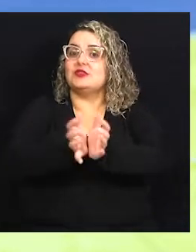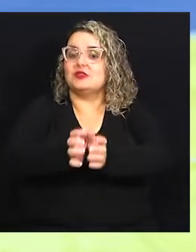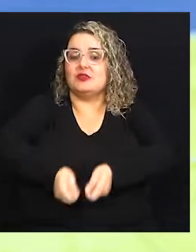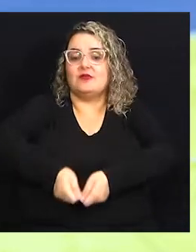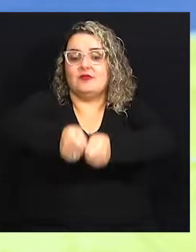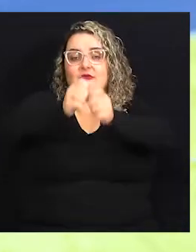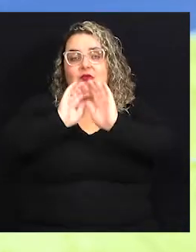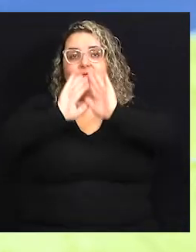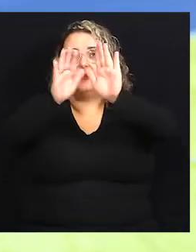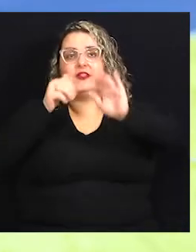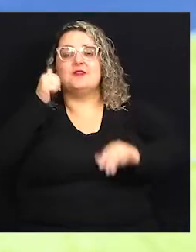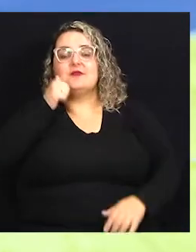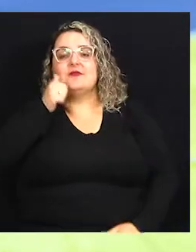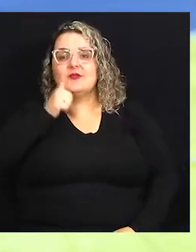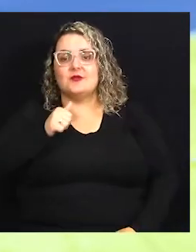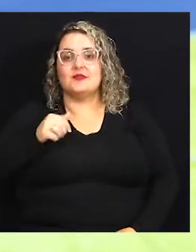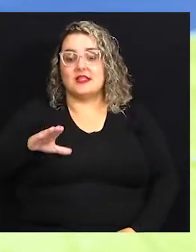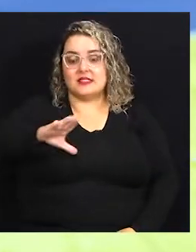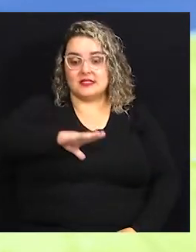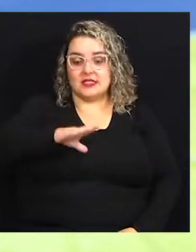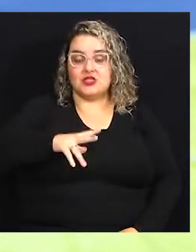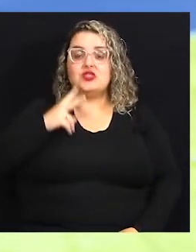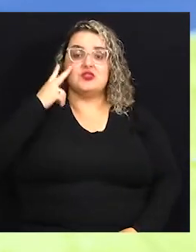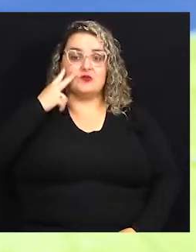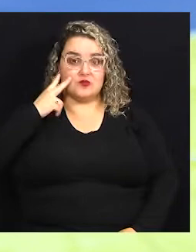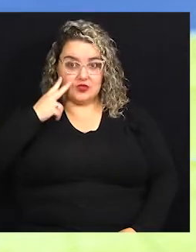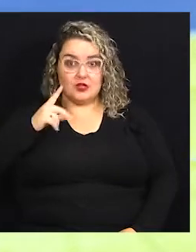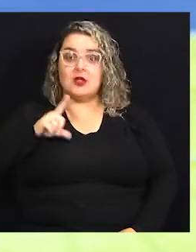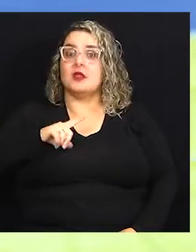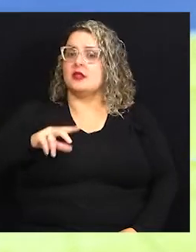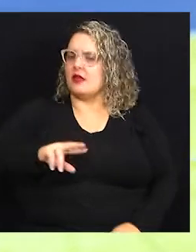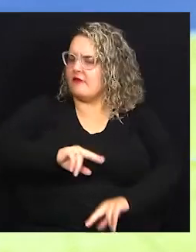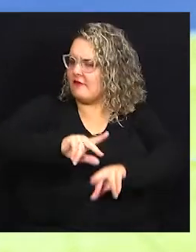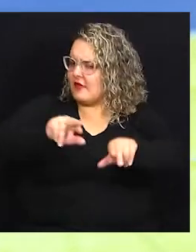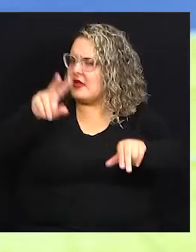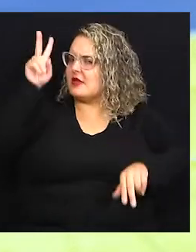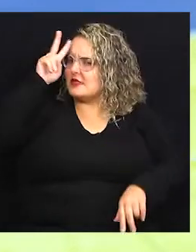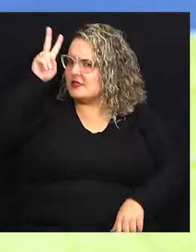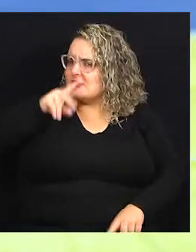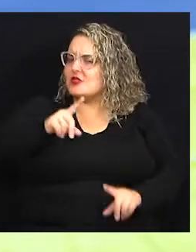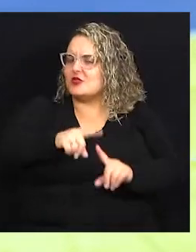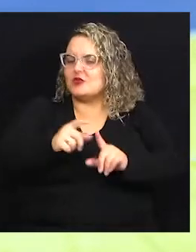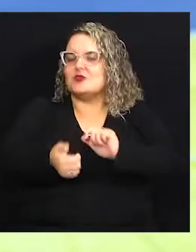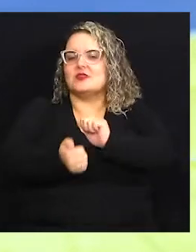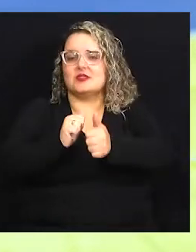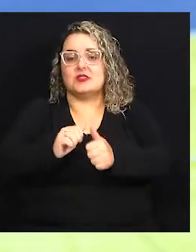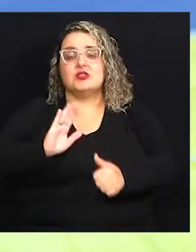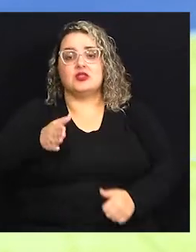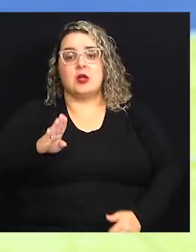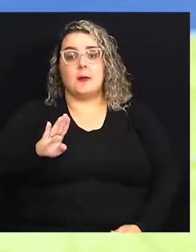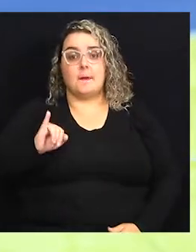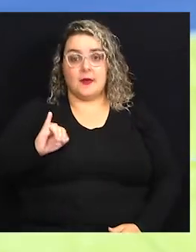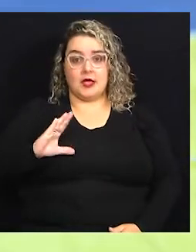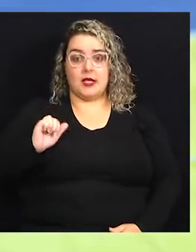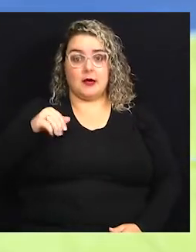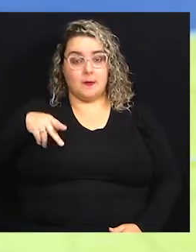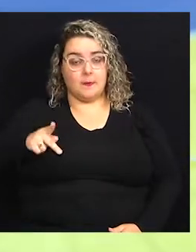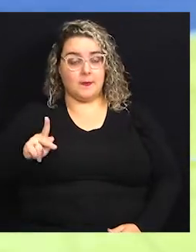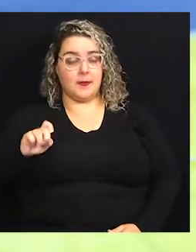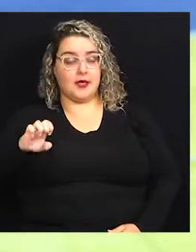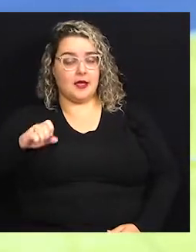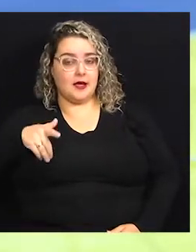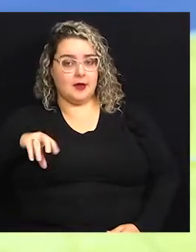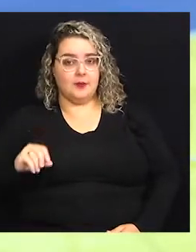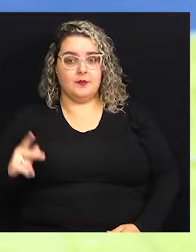da cidade de Vinhedo. E ele tem muita história na modalidade, viu? Porque ele já foi bicampeão paulista,